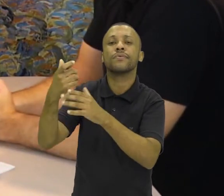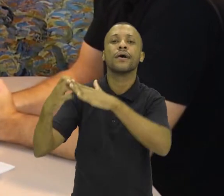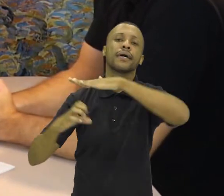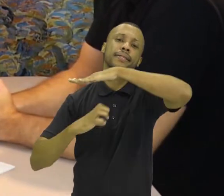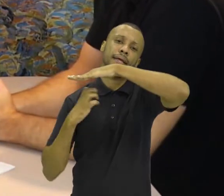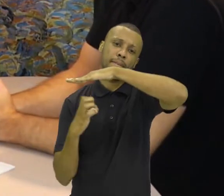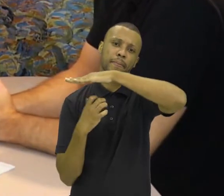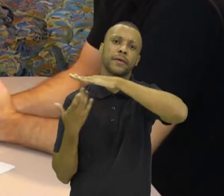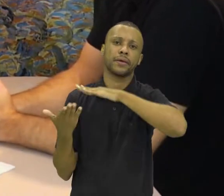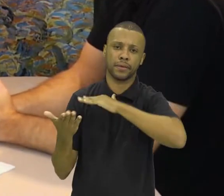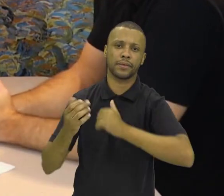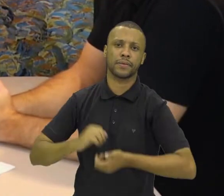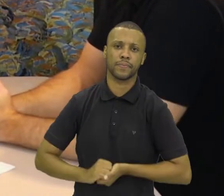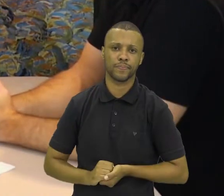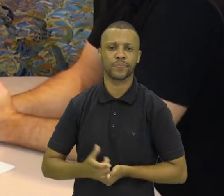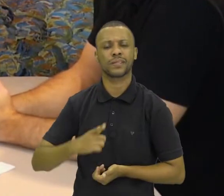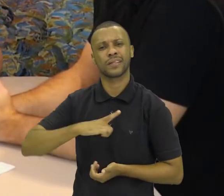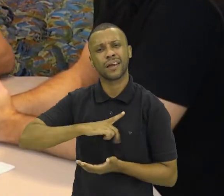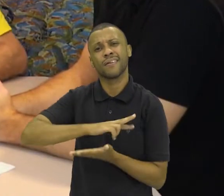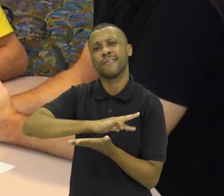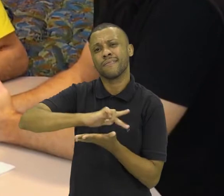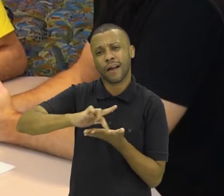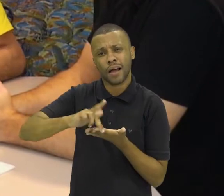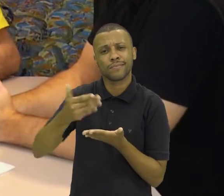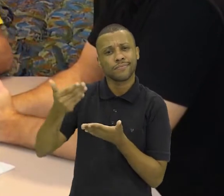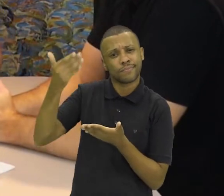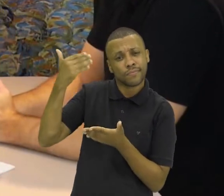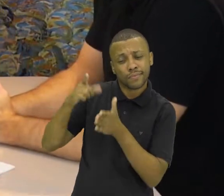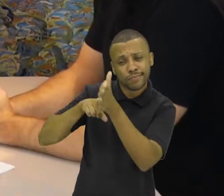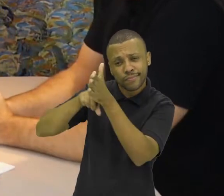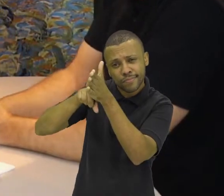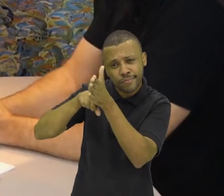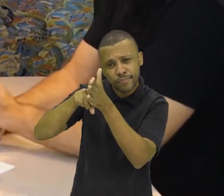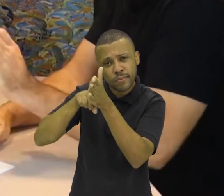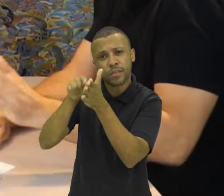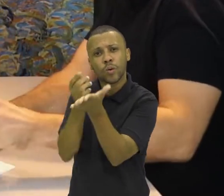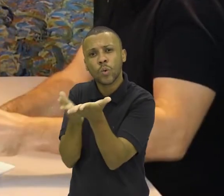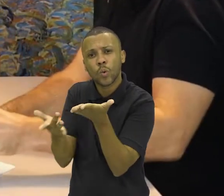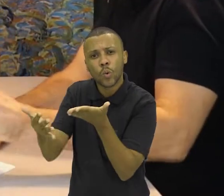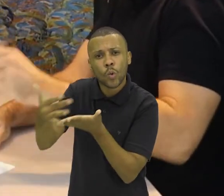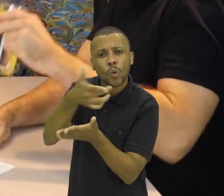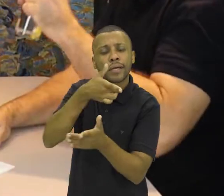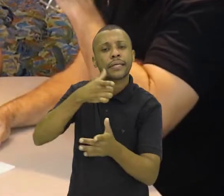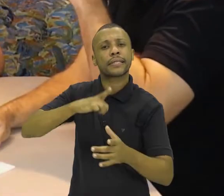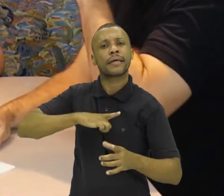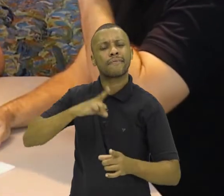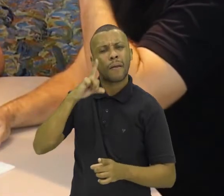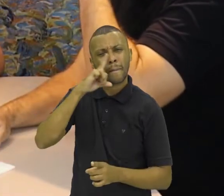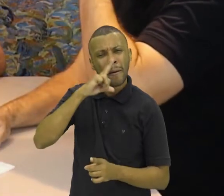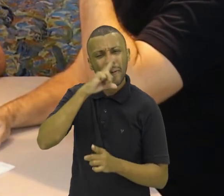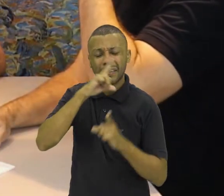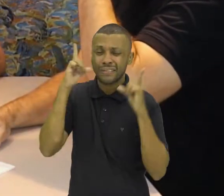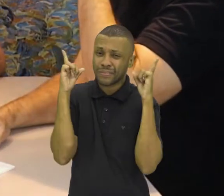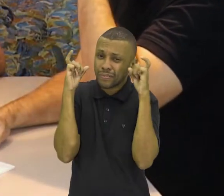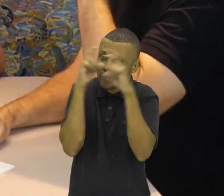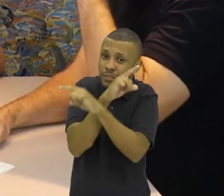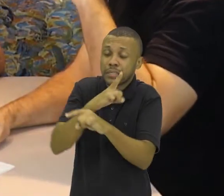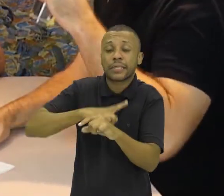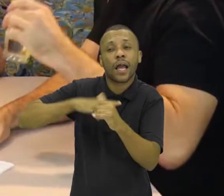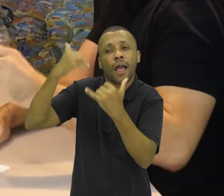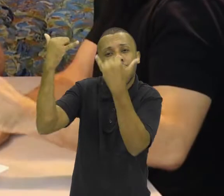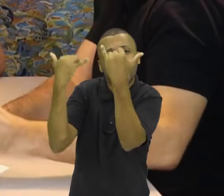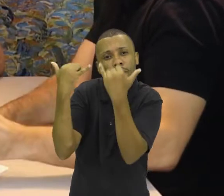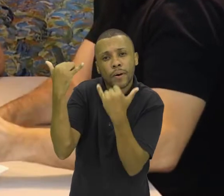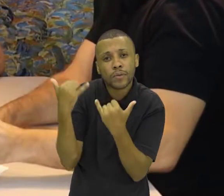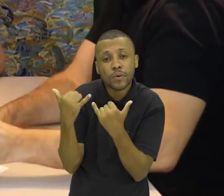trabalho, dentro da empresa. A Solaris fez um trabalho recente de levantamento sobre isso e encontrou dificuldades